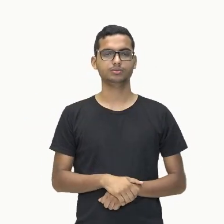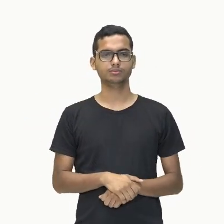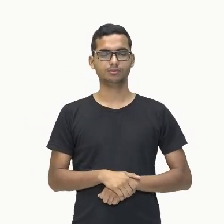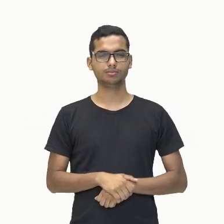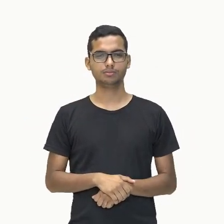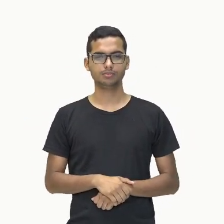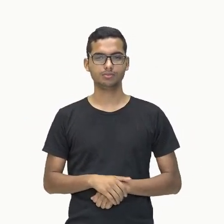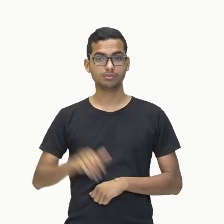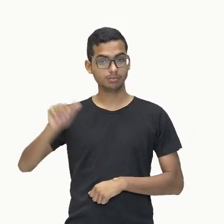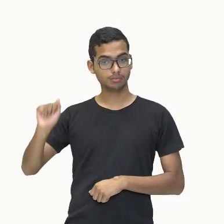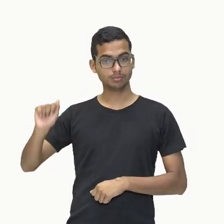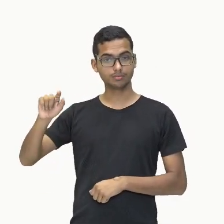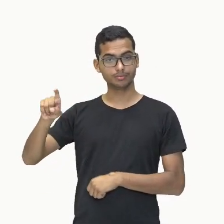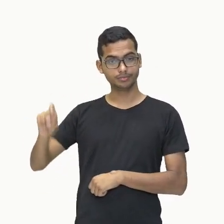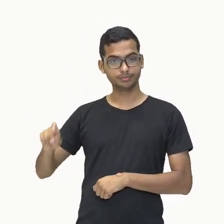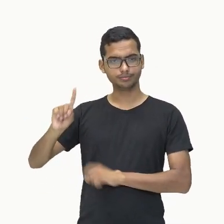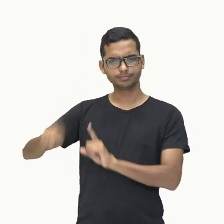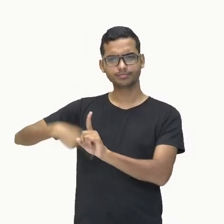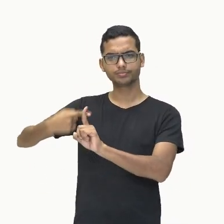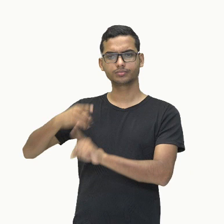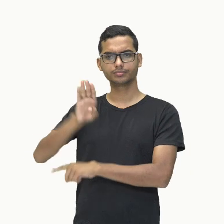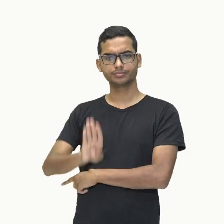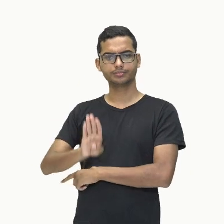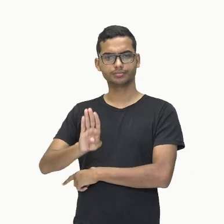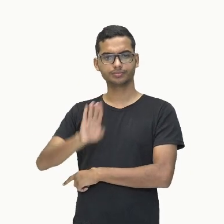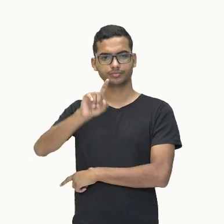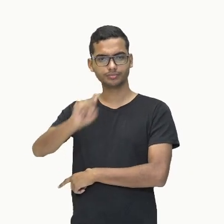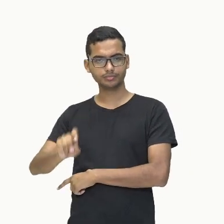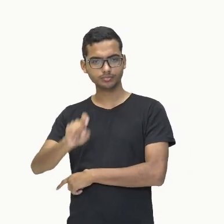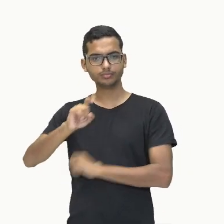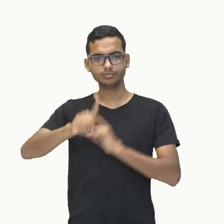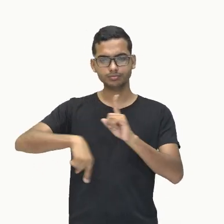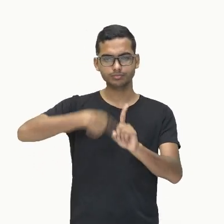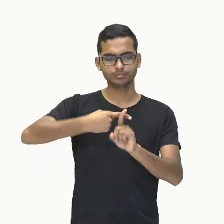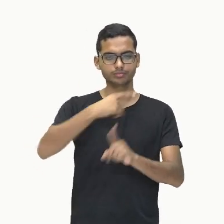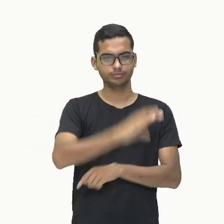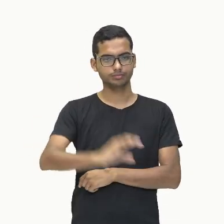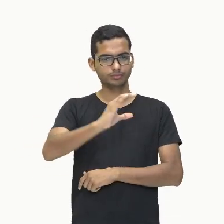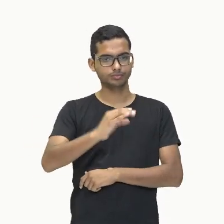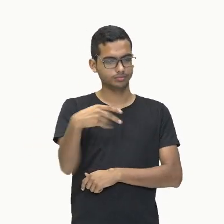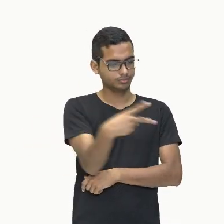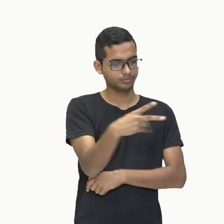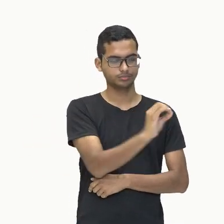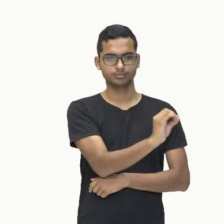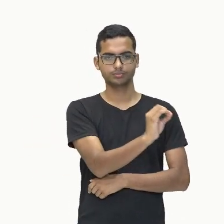Ax mais bx mais c igual a zero.